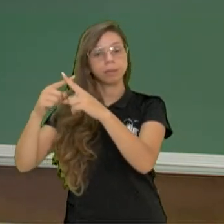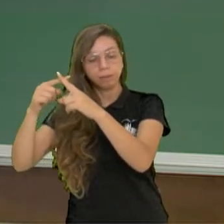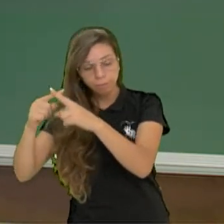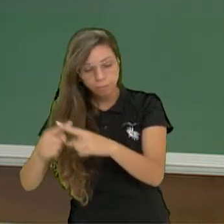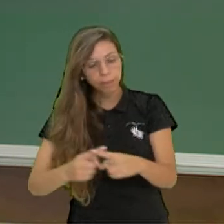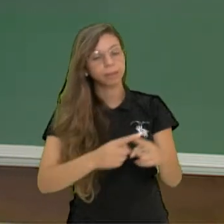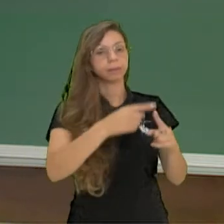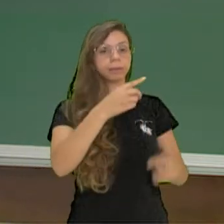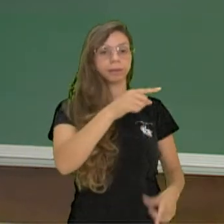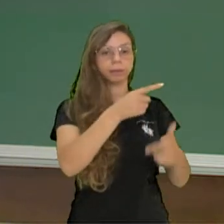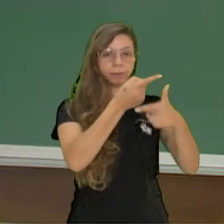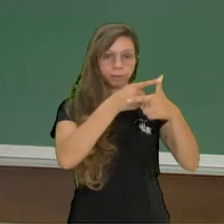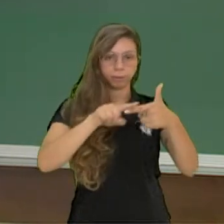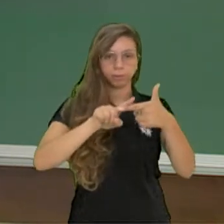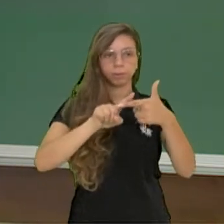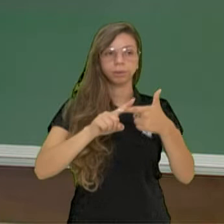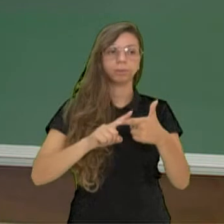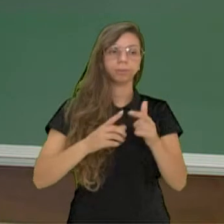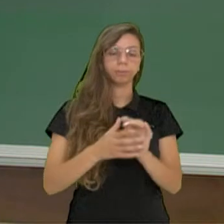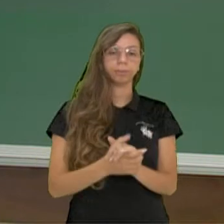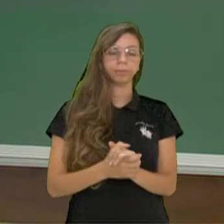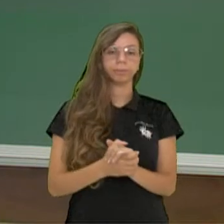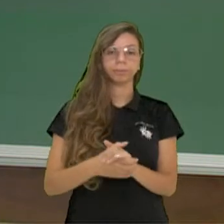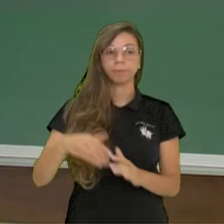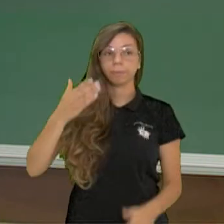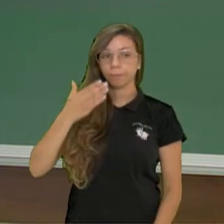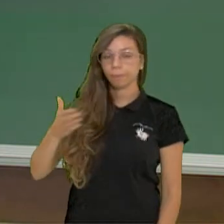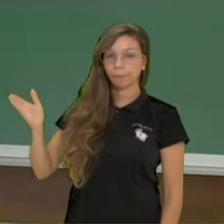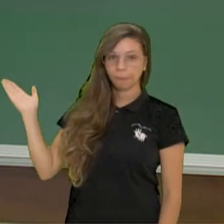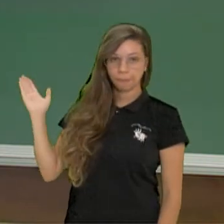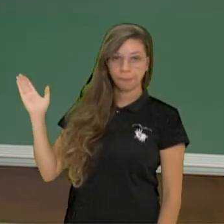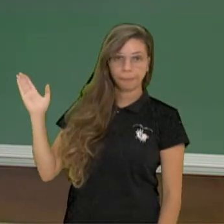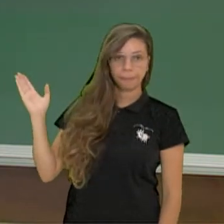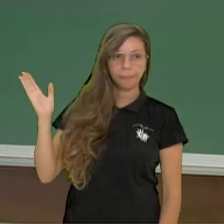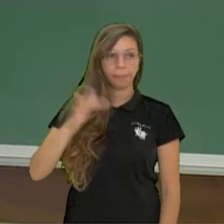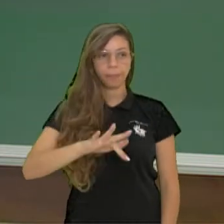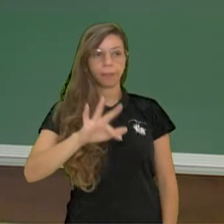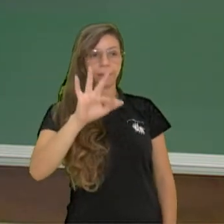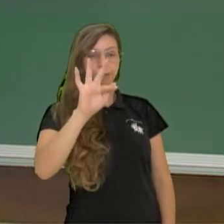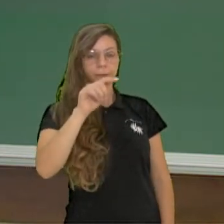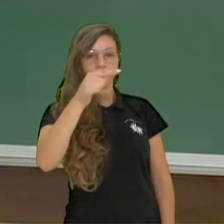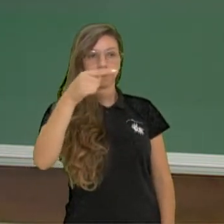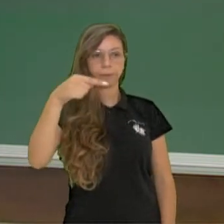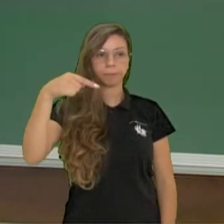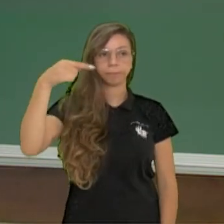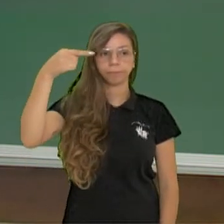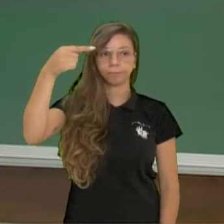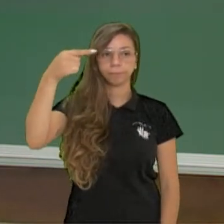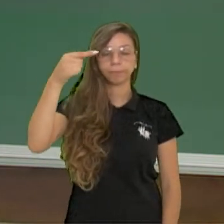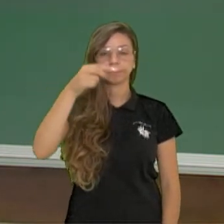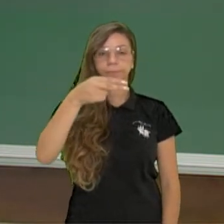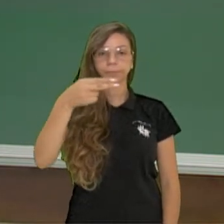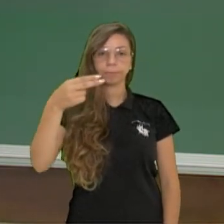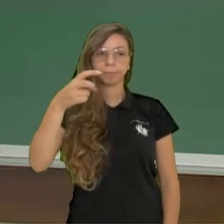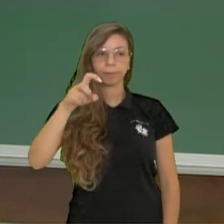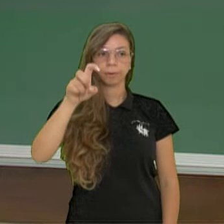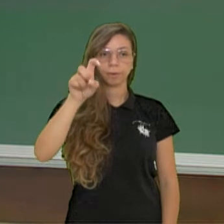2 dividido por 3 é a função inversa de 3x menos